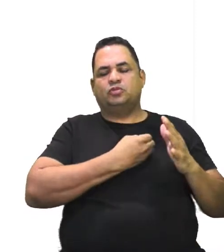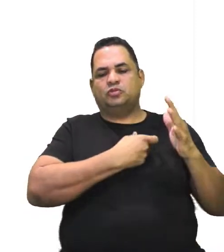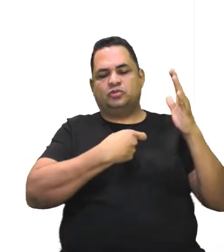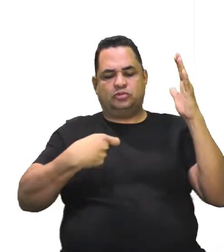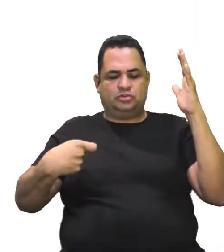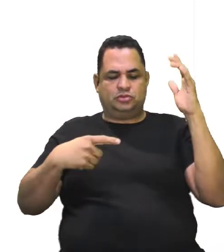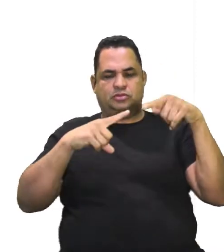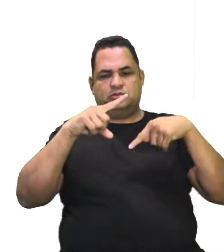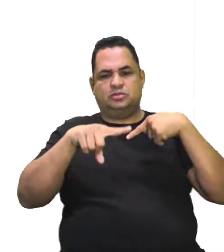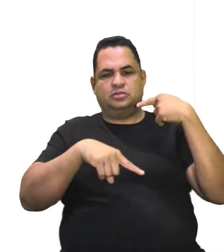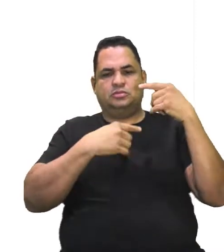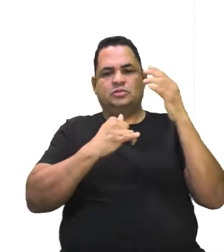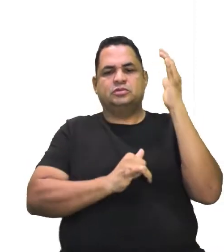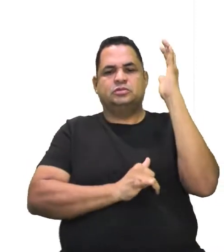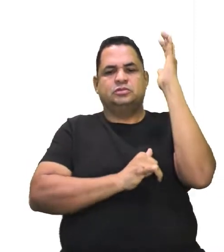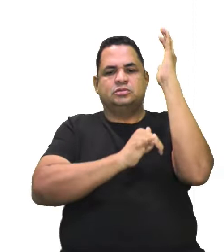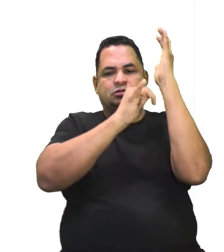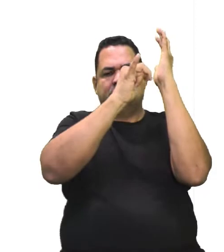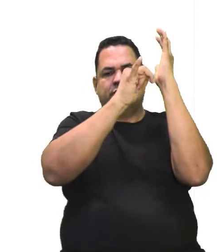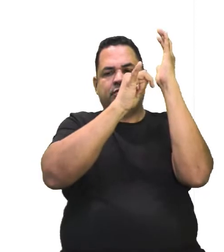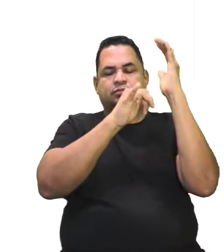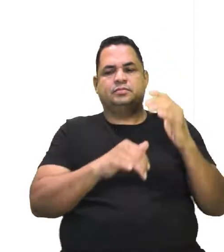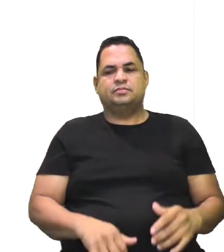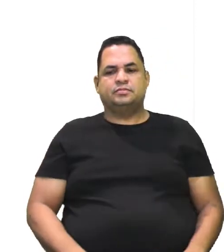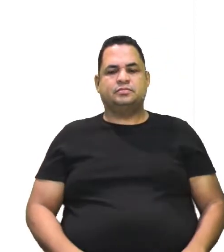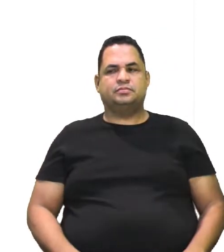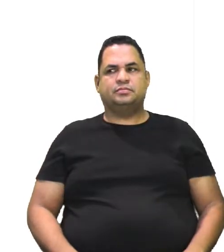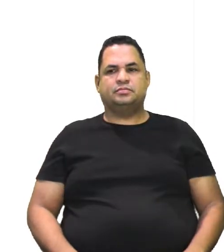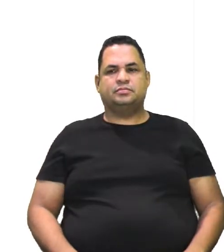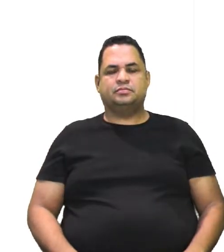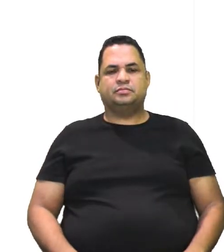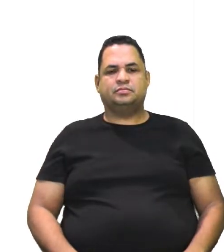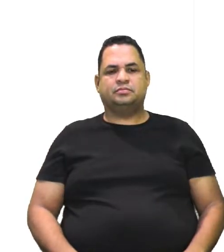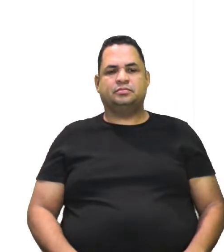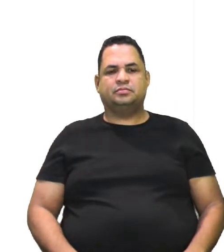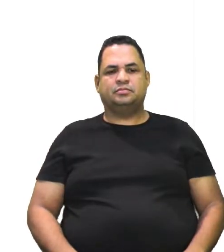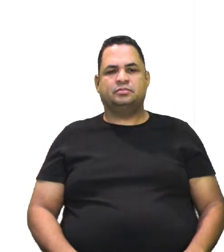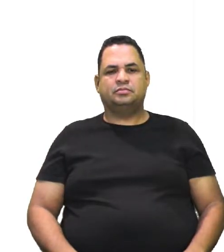e depois o de y. Y.